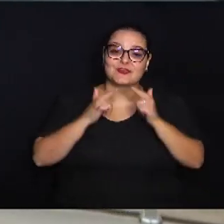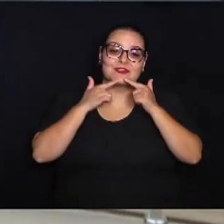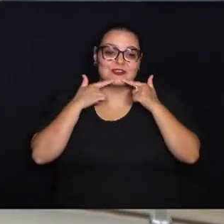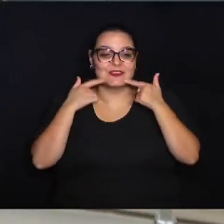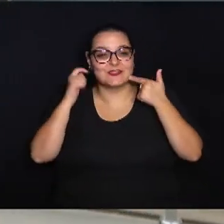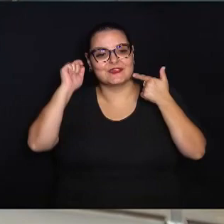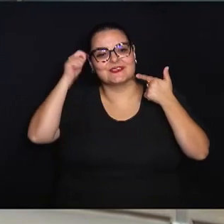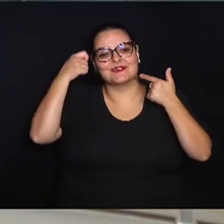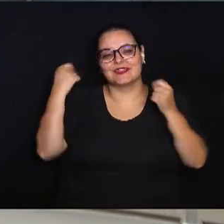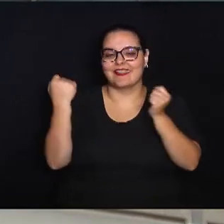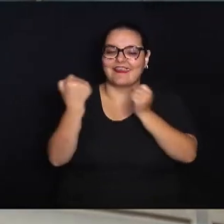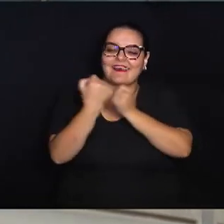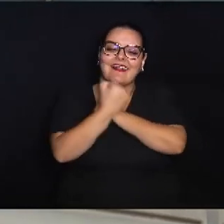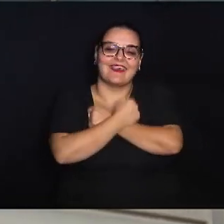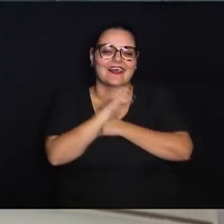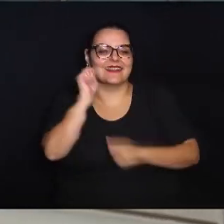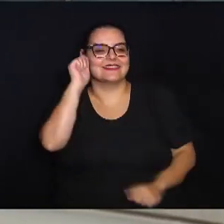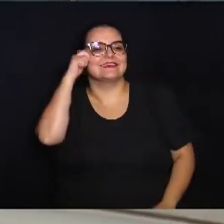traz